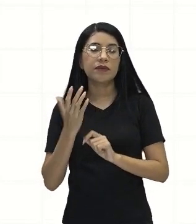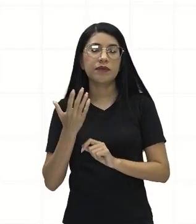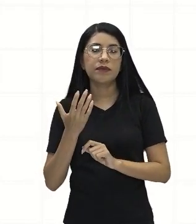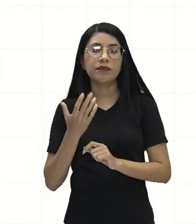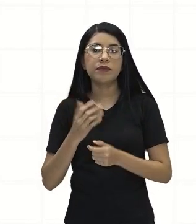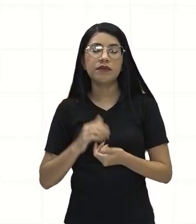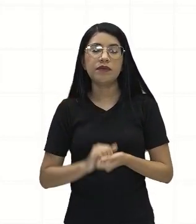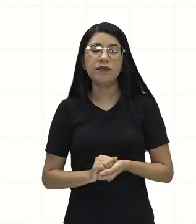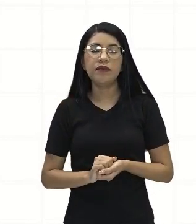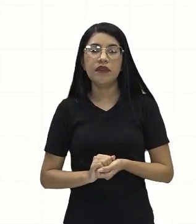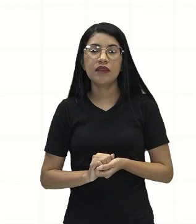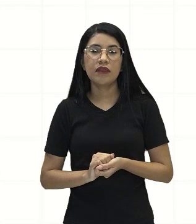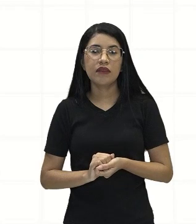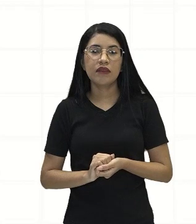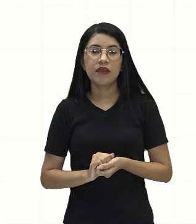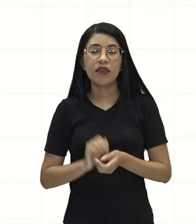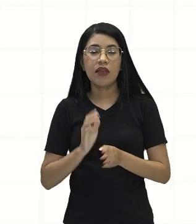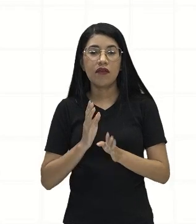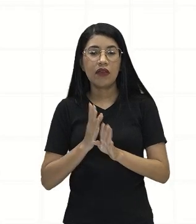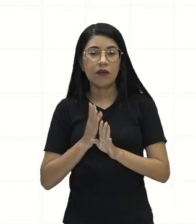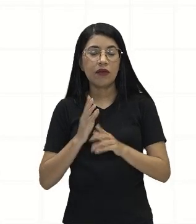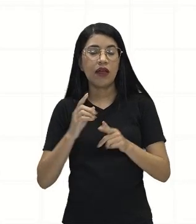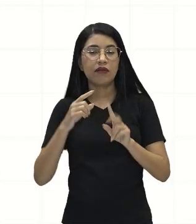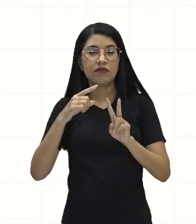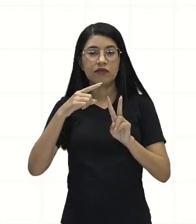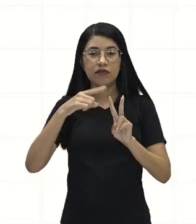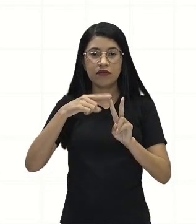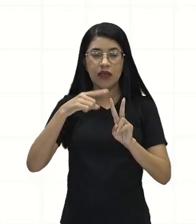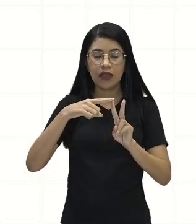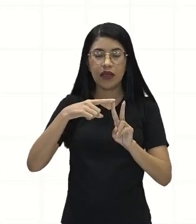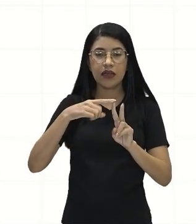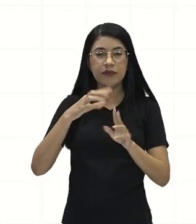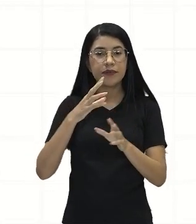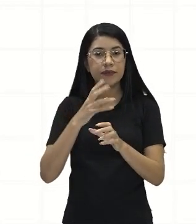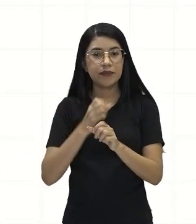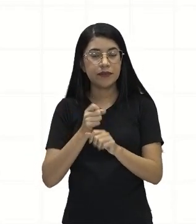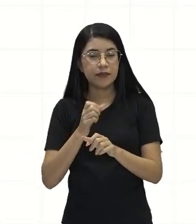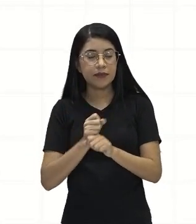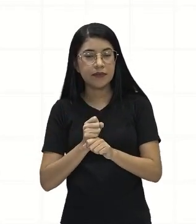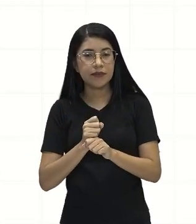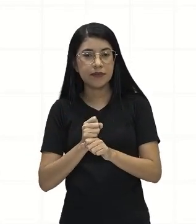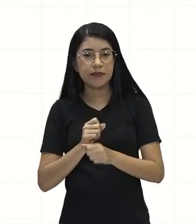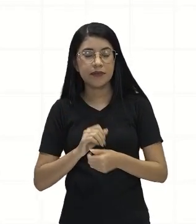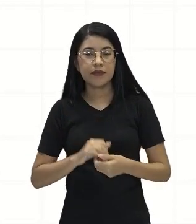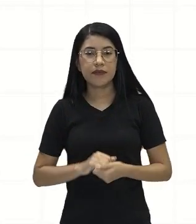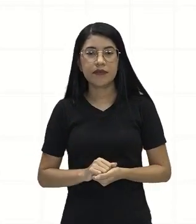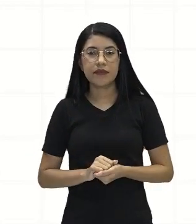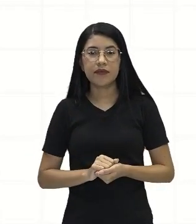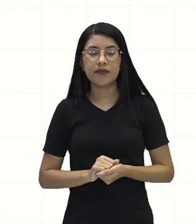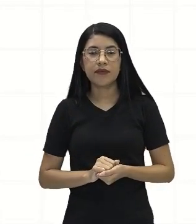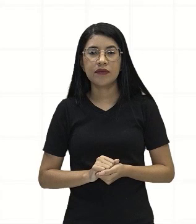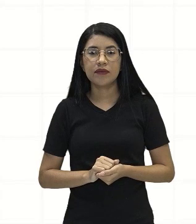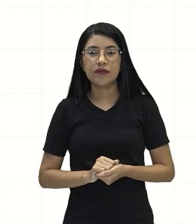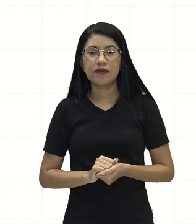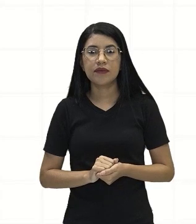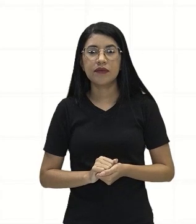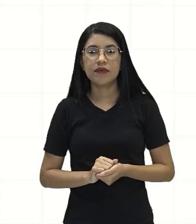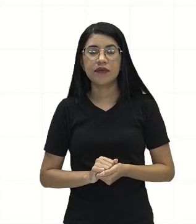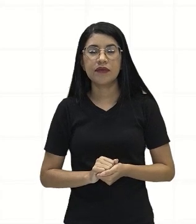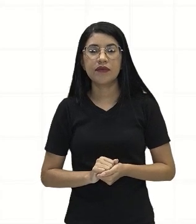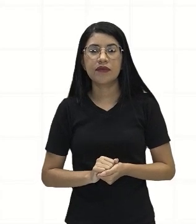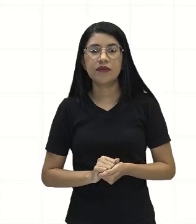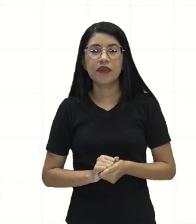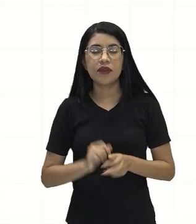você então vai realizar o processo da raiz quadrada, ou seja, você vai operar,